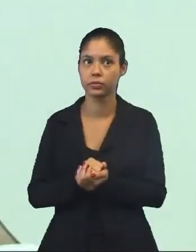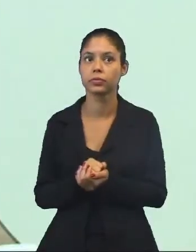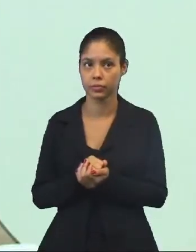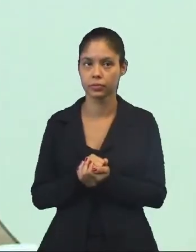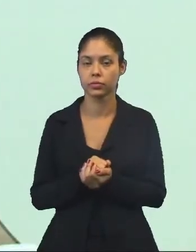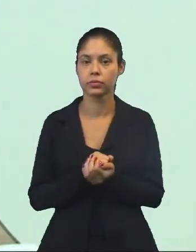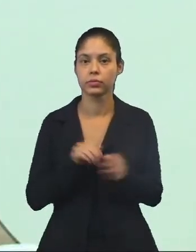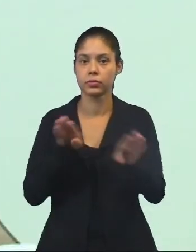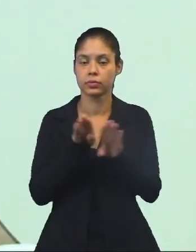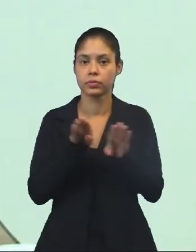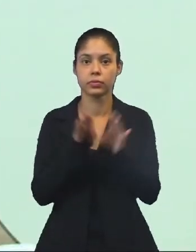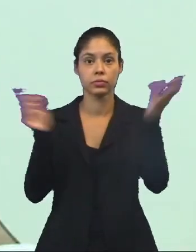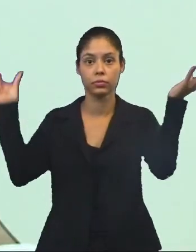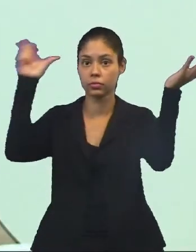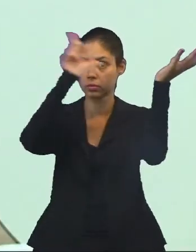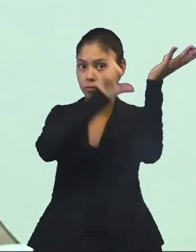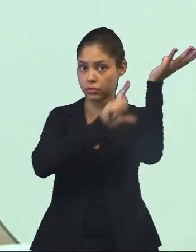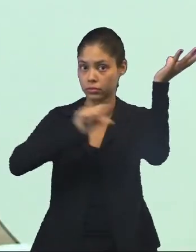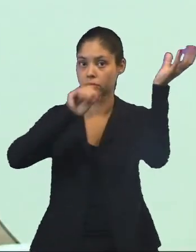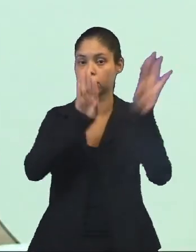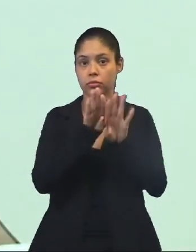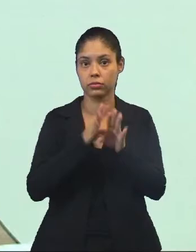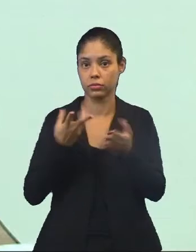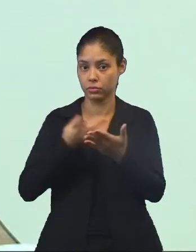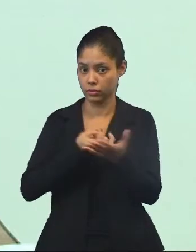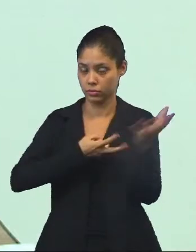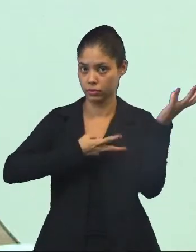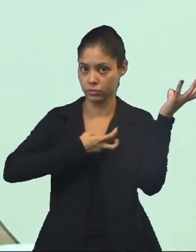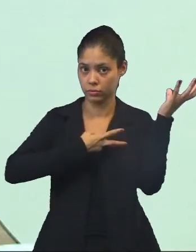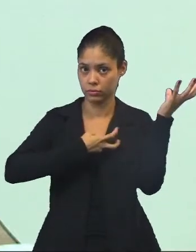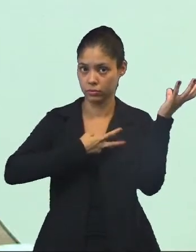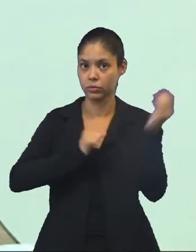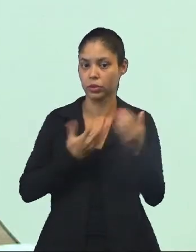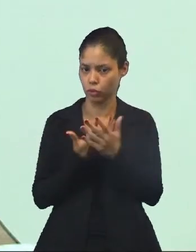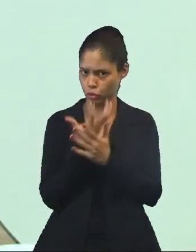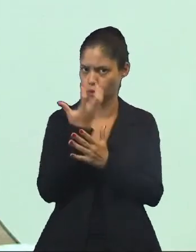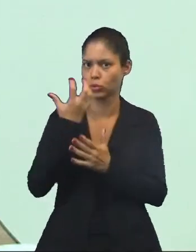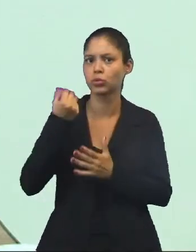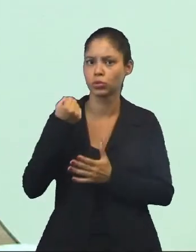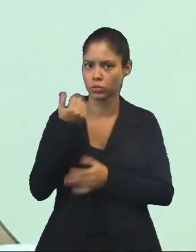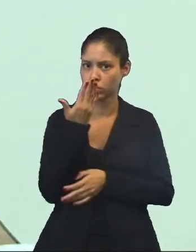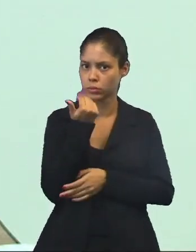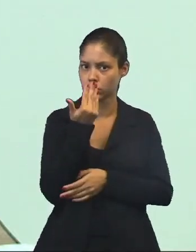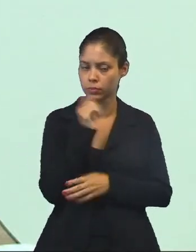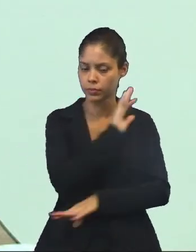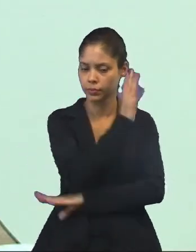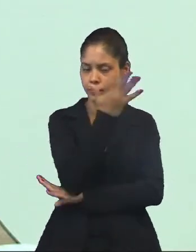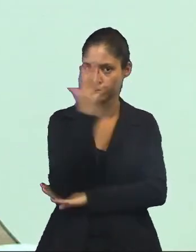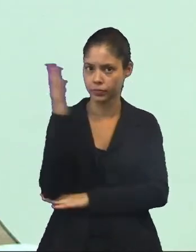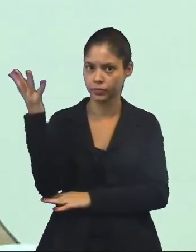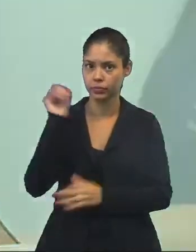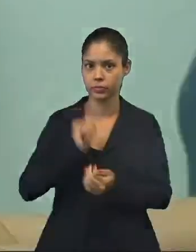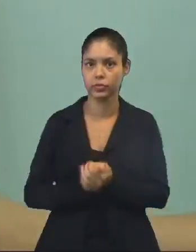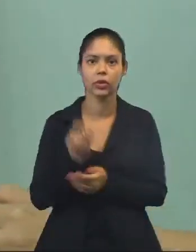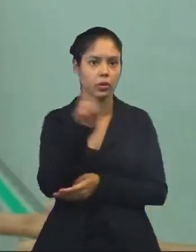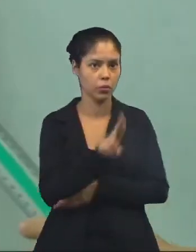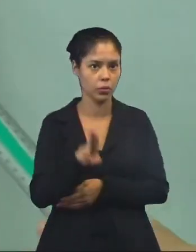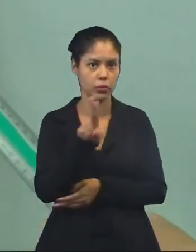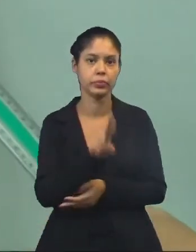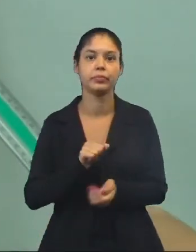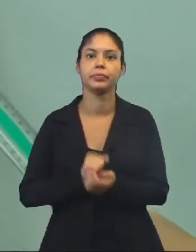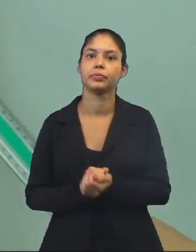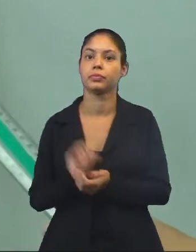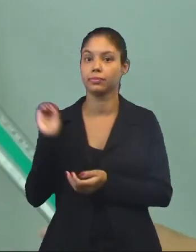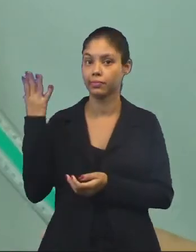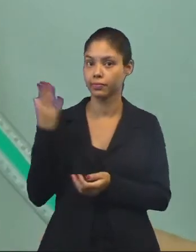de milho, onde a gente extrai, a gente retira esses alimentos da natureza e faz uso aqui, no